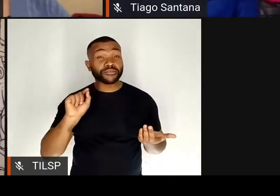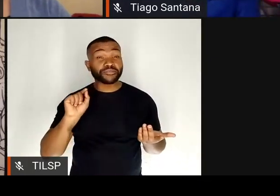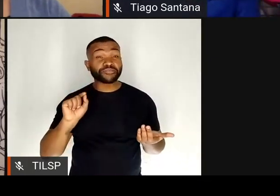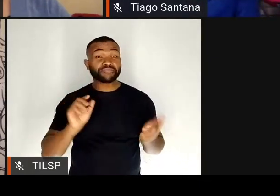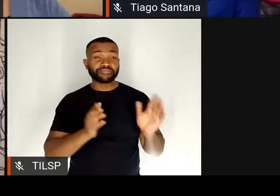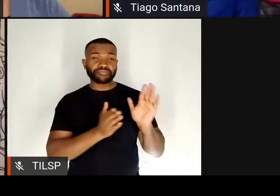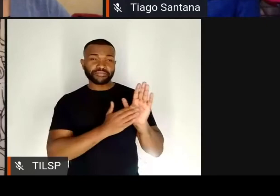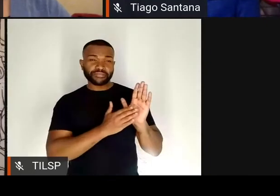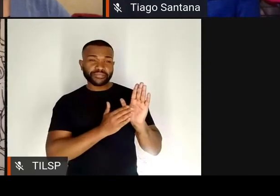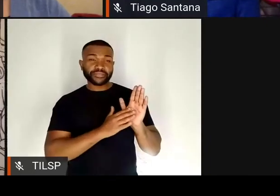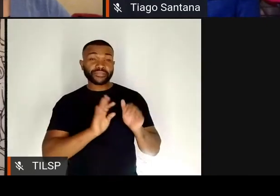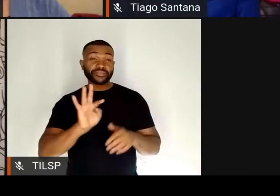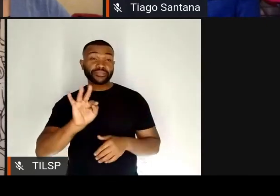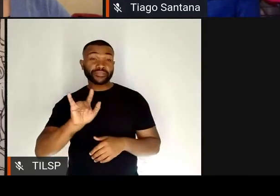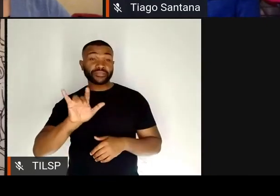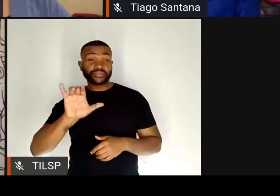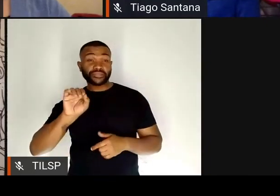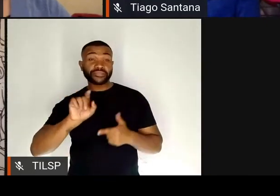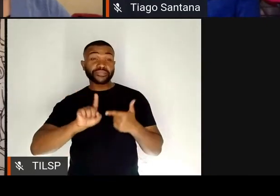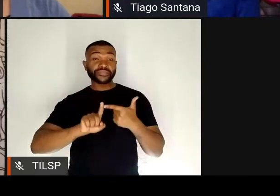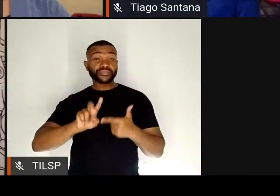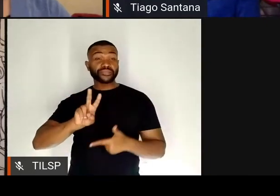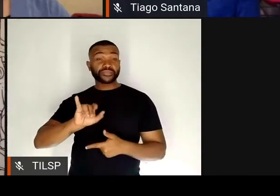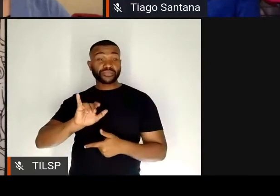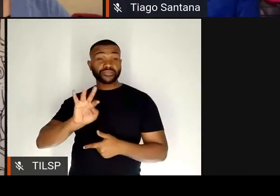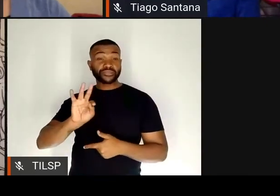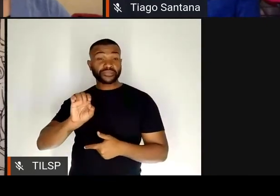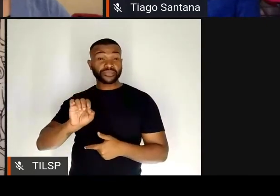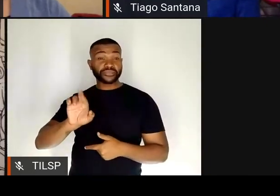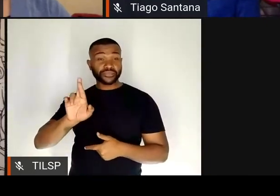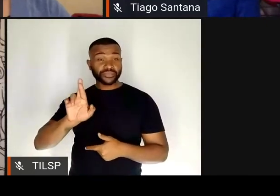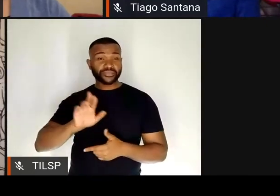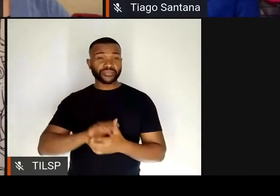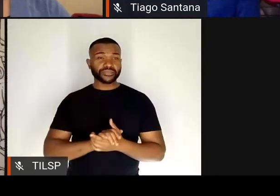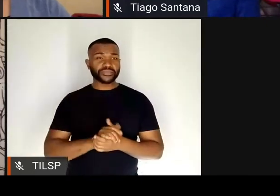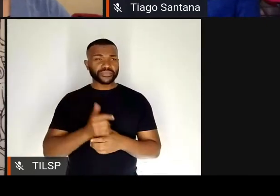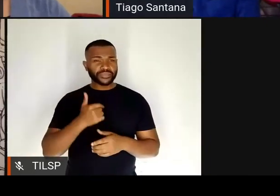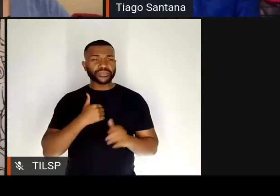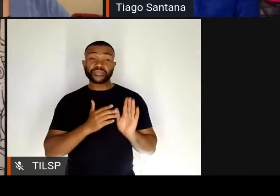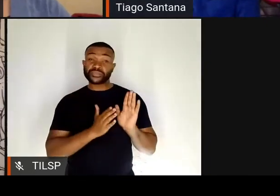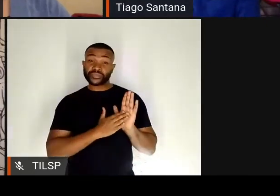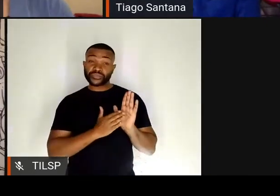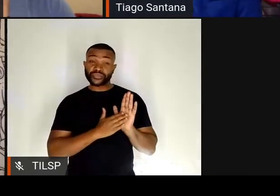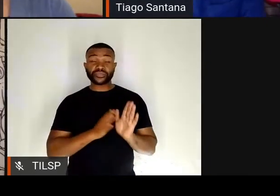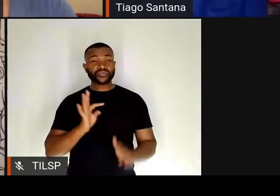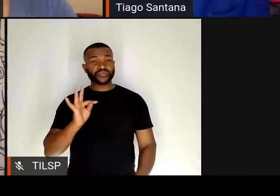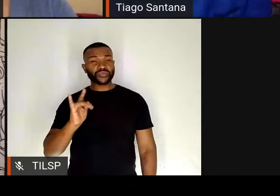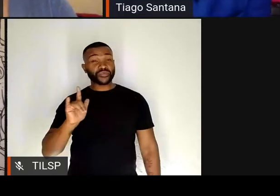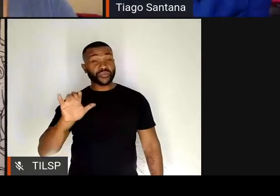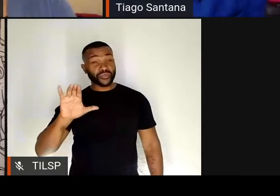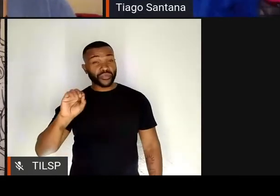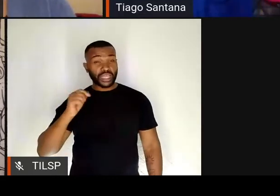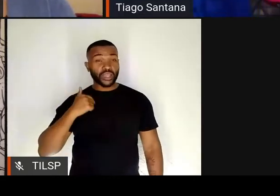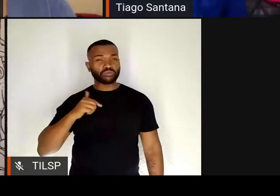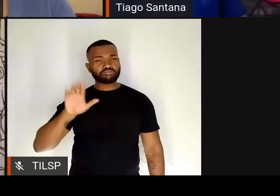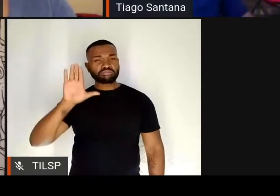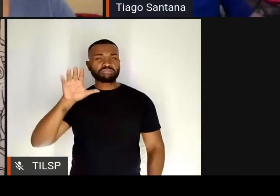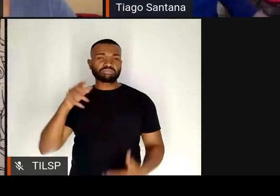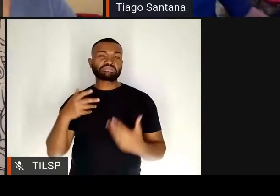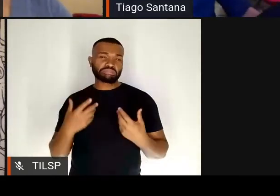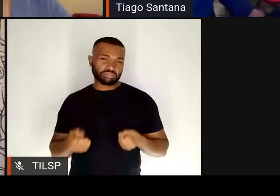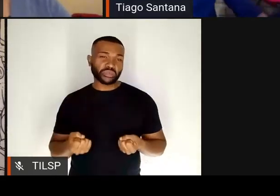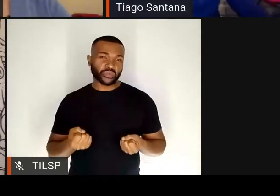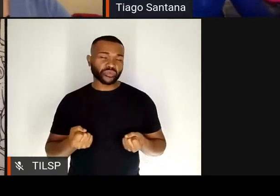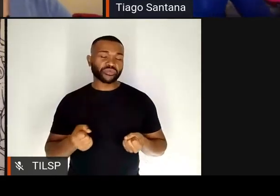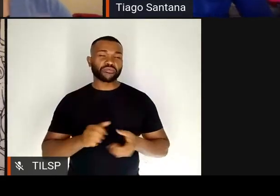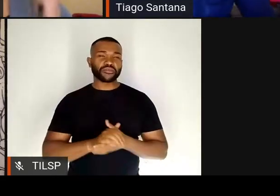Thiago ou Vitor que assuma. Vitor? Eu ia propor para o Thiago, mas tudo bem, vamos lá.